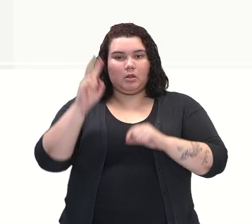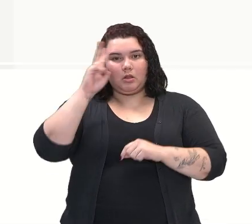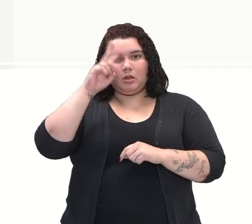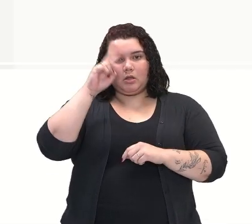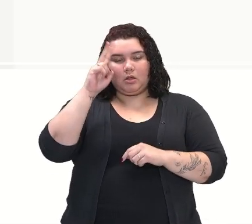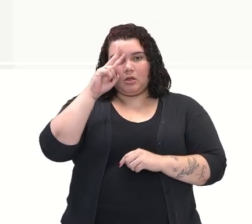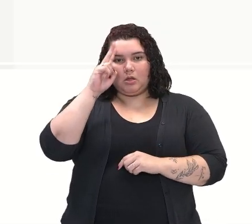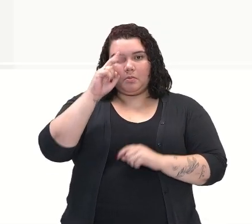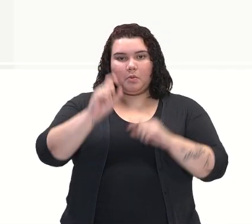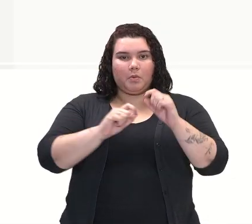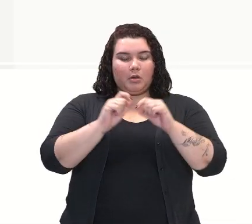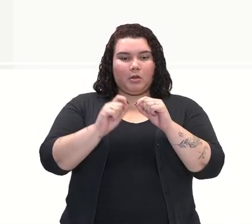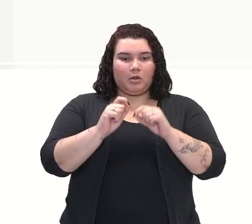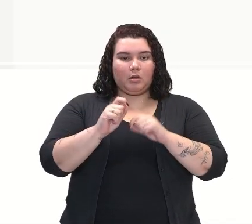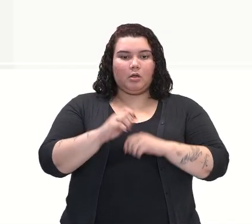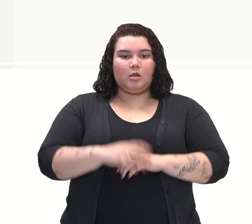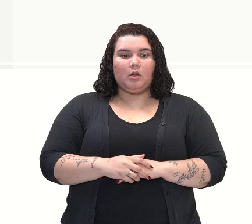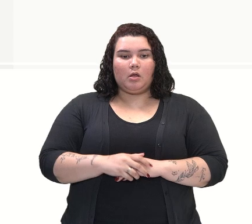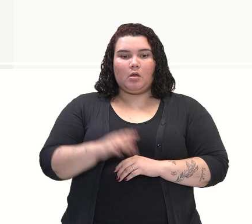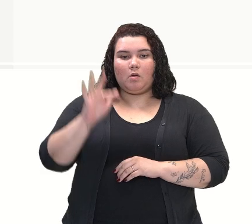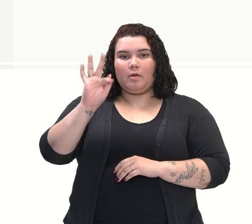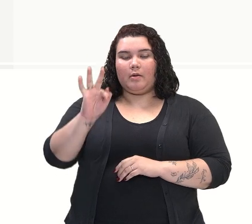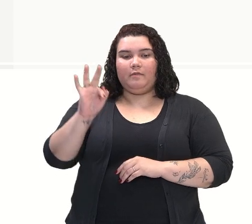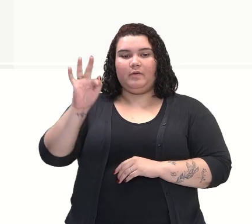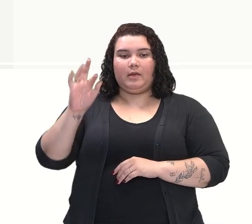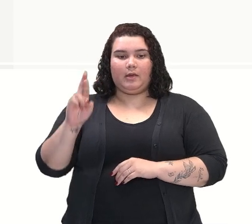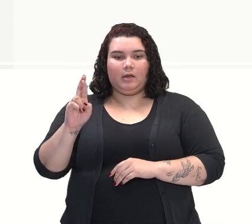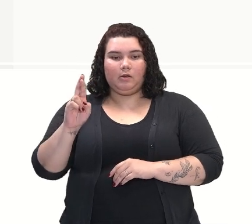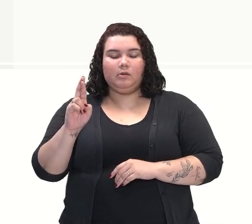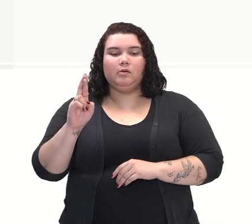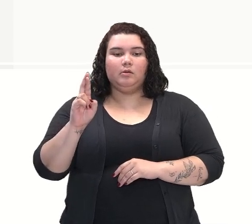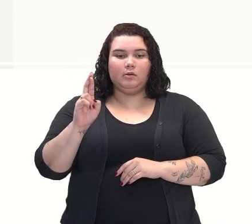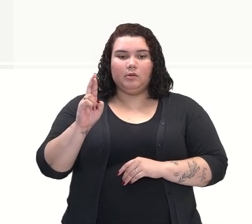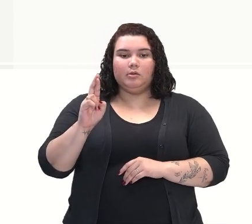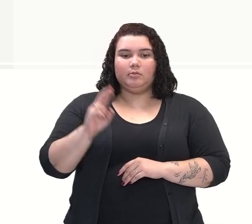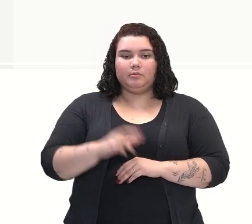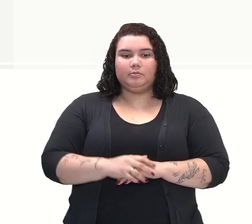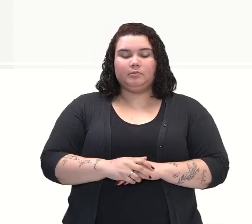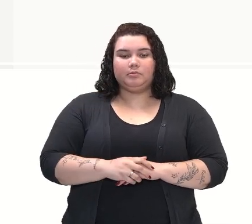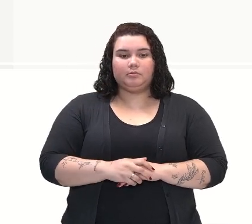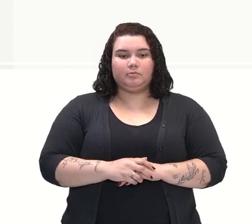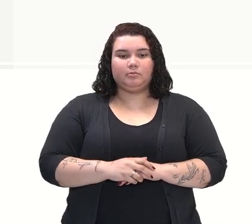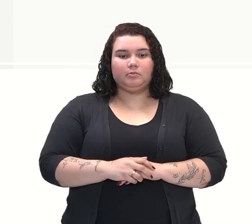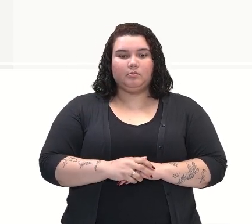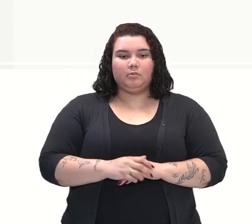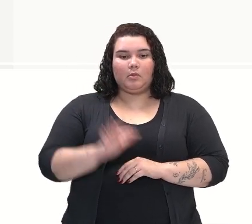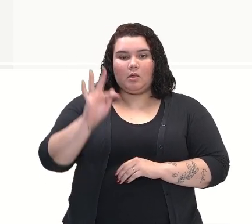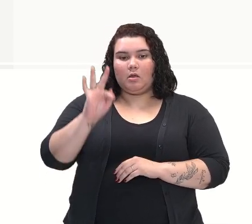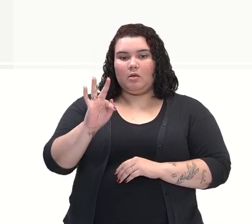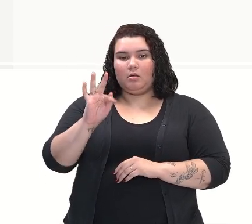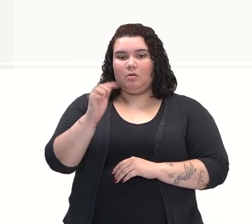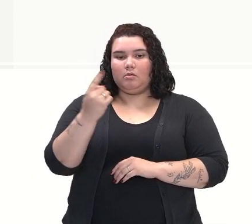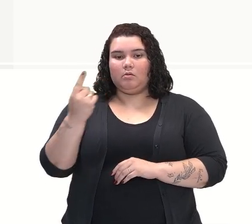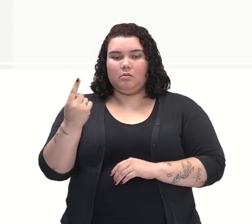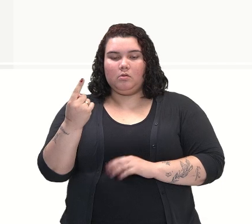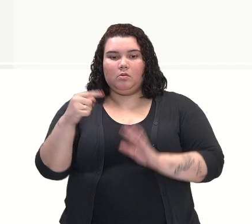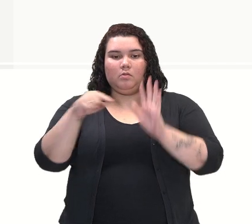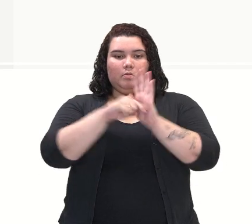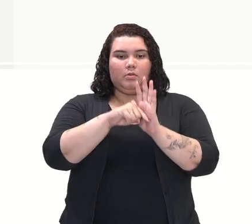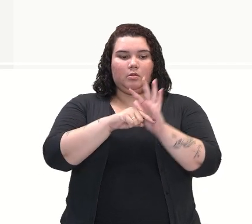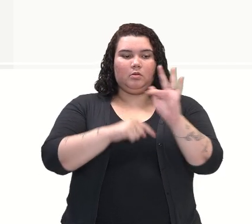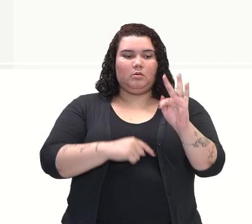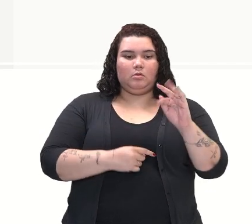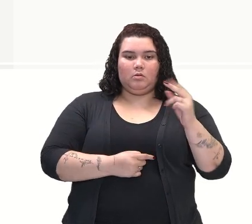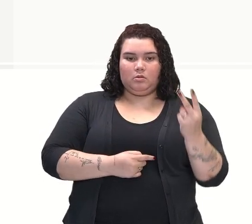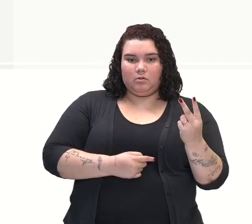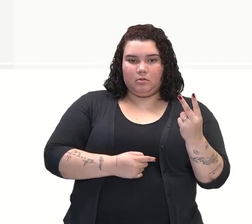segundo caso, né? A nossa força resultante aqui é simplesmente F1 menos